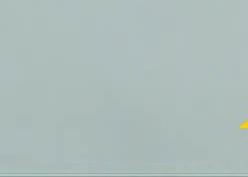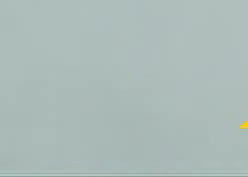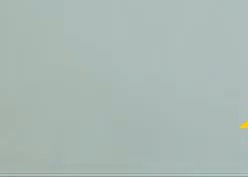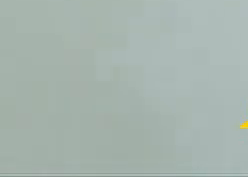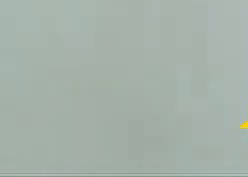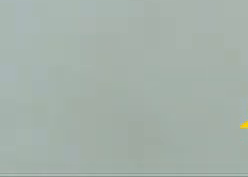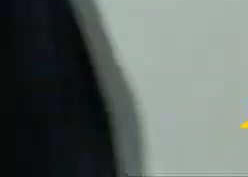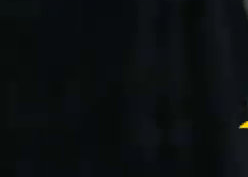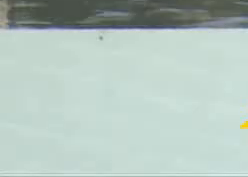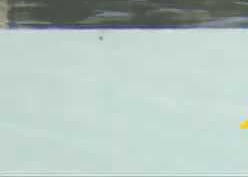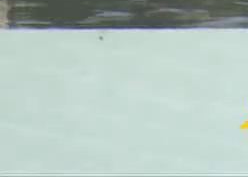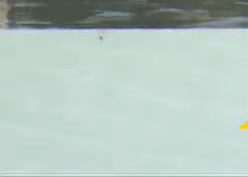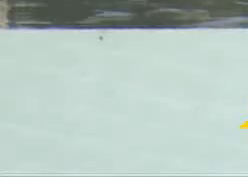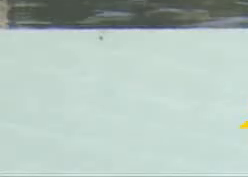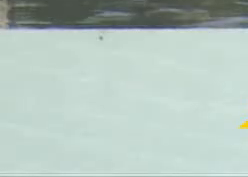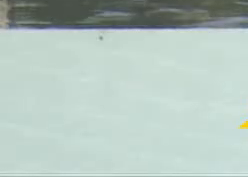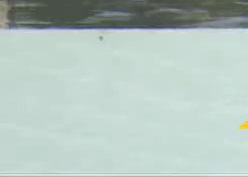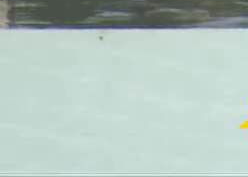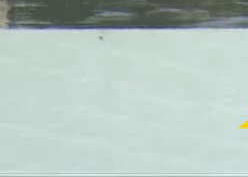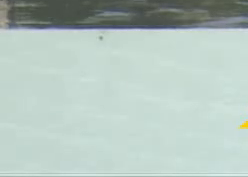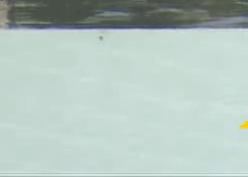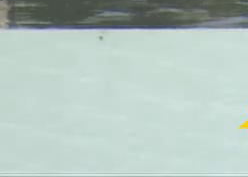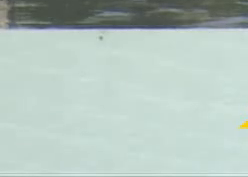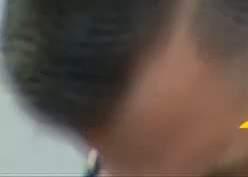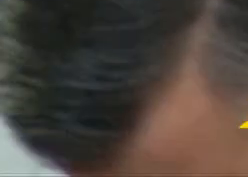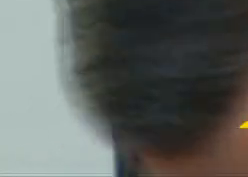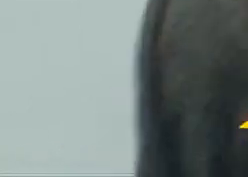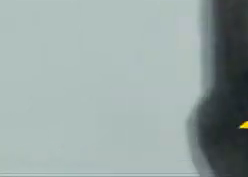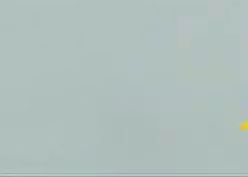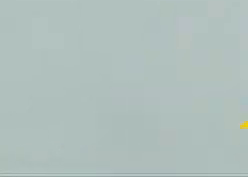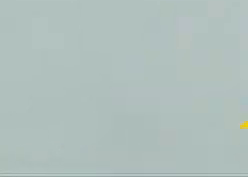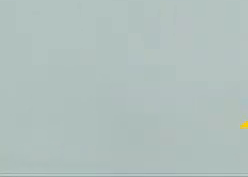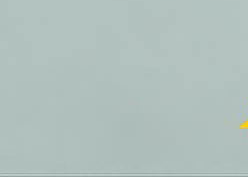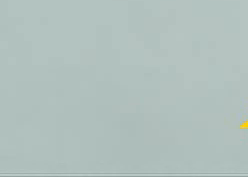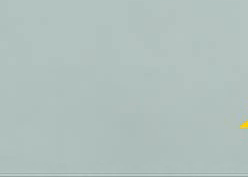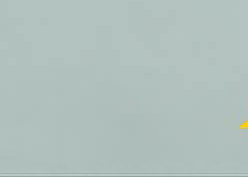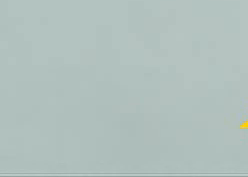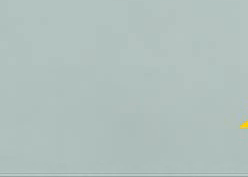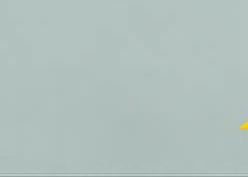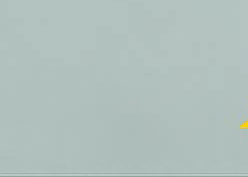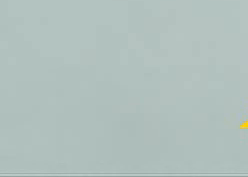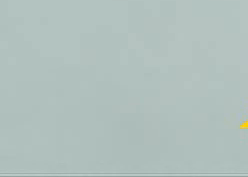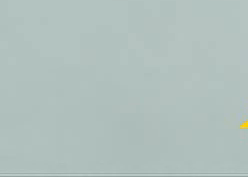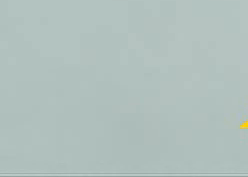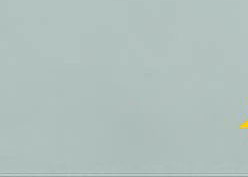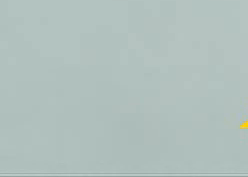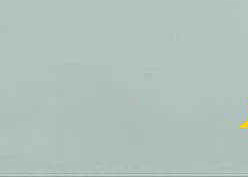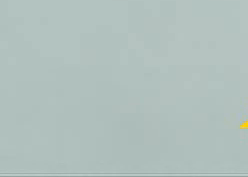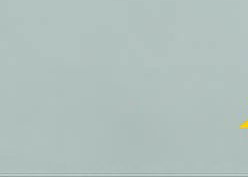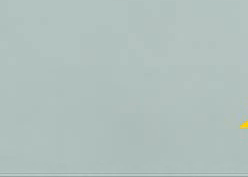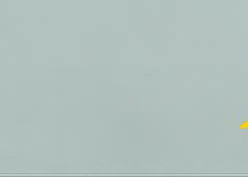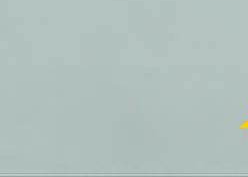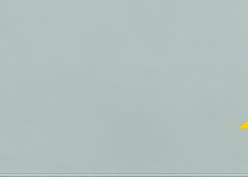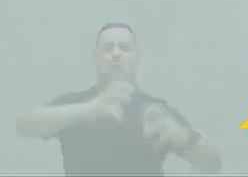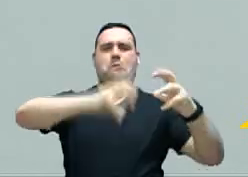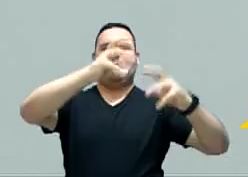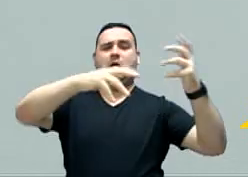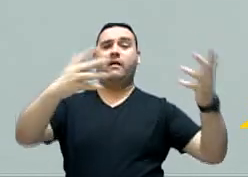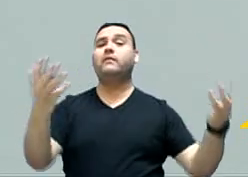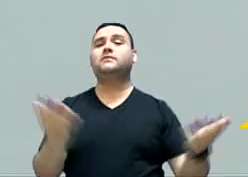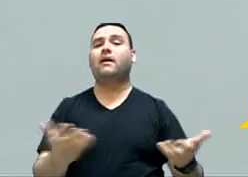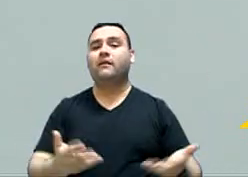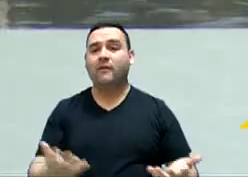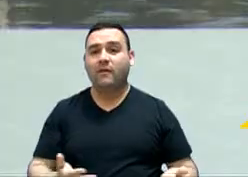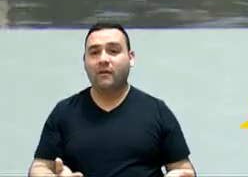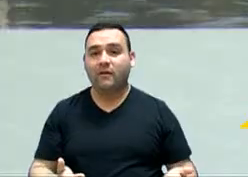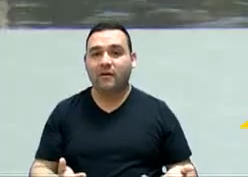em Sorocaba. Obrigado, pastor. Mas está aí um exemplo drástico, triste. Que é o caso do Frota, veio aqui, criou um problema. Então, Irineu, e o requerimento, só para encerrar,